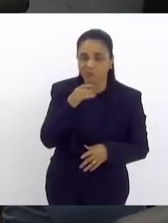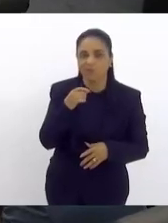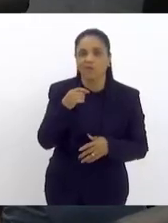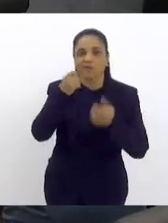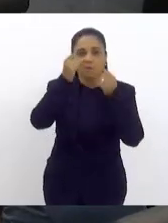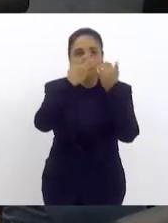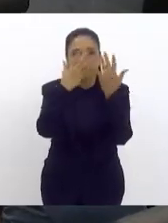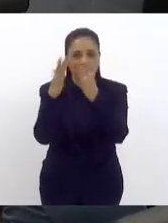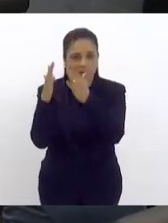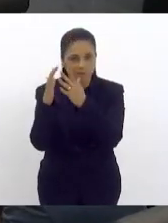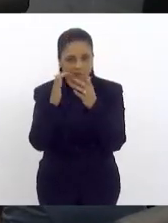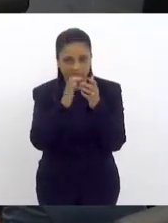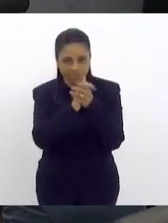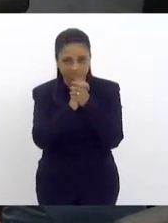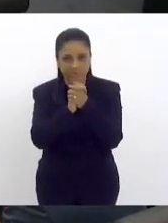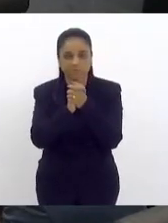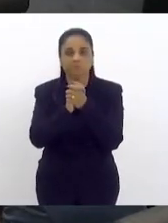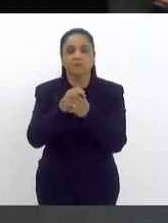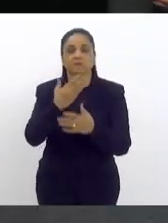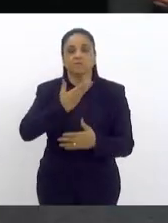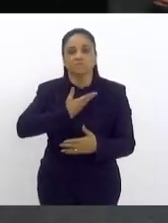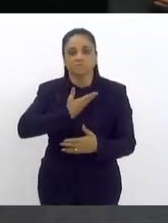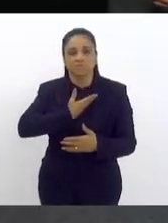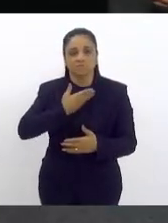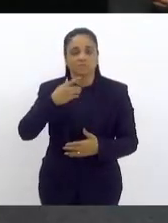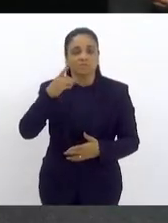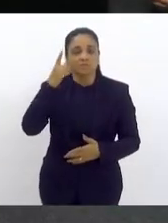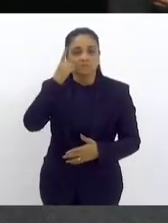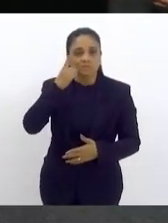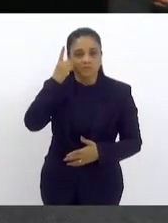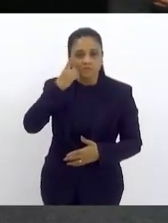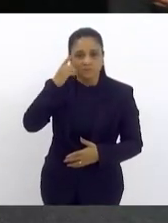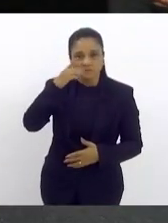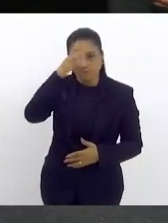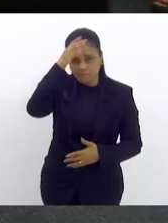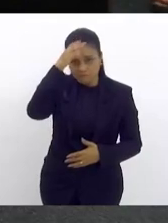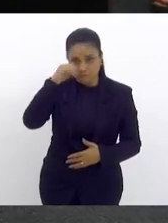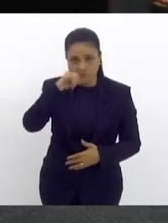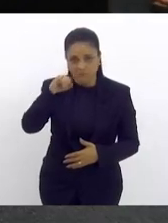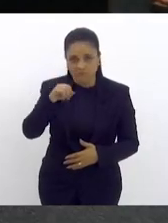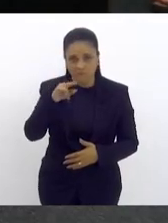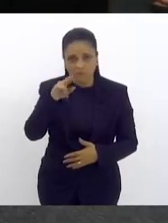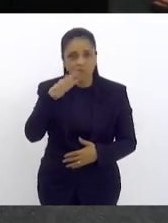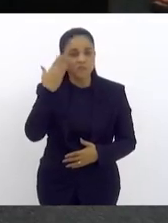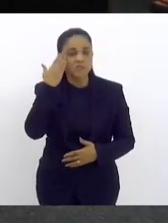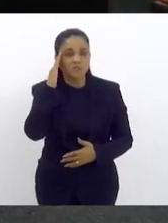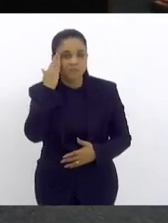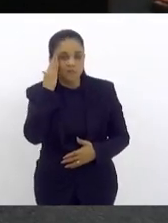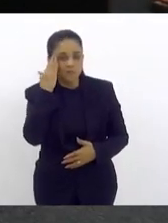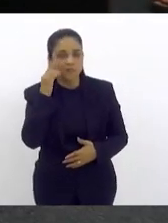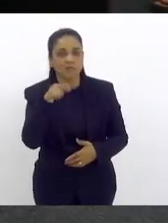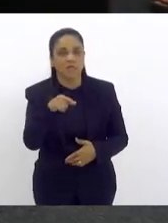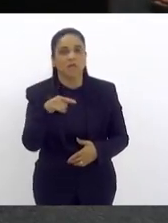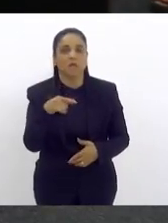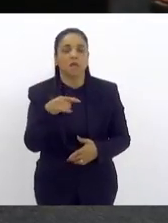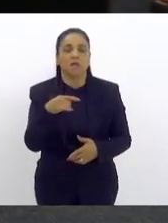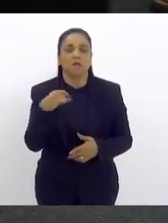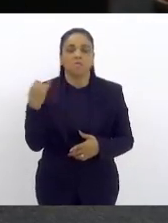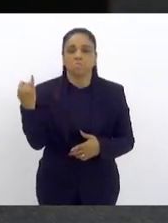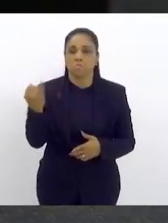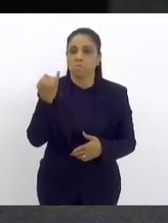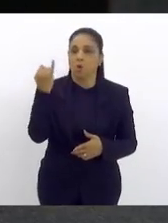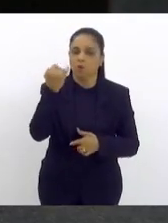parabenizar a iniciativa da nossa colega deputada tia Ju por entender que essa iniciativa é mais uma